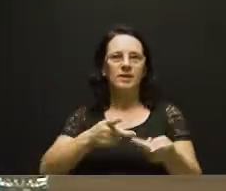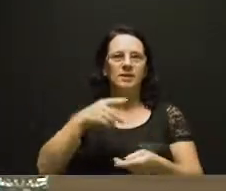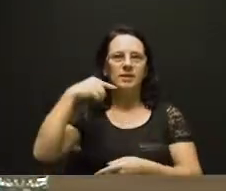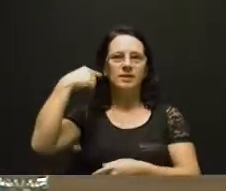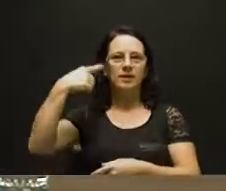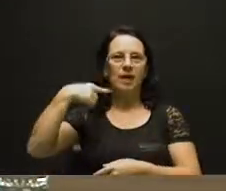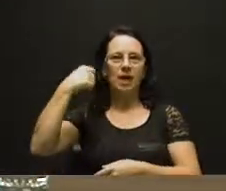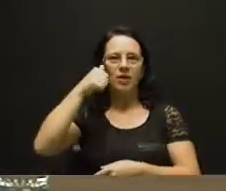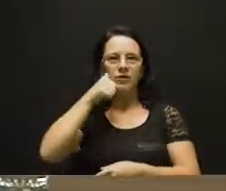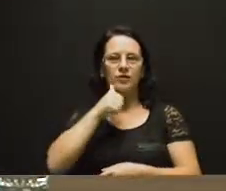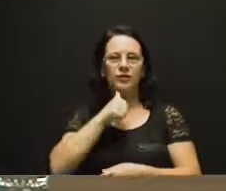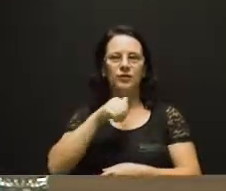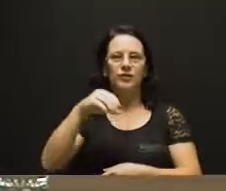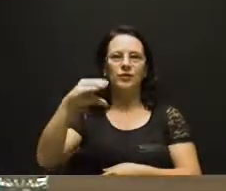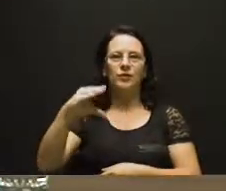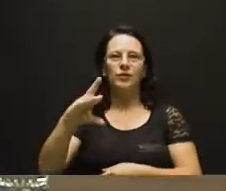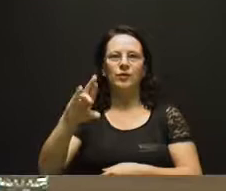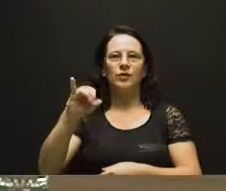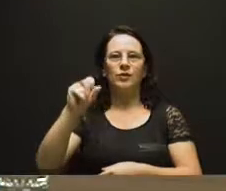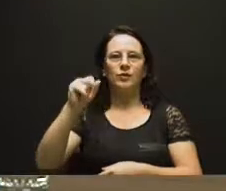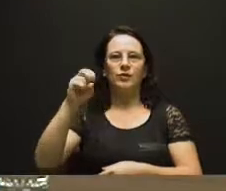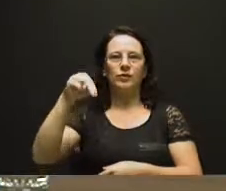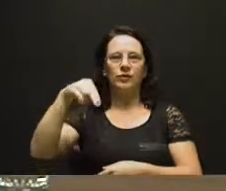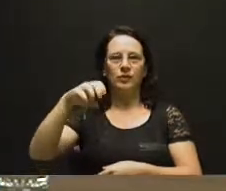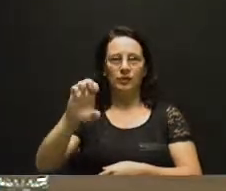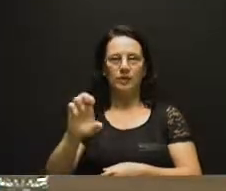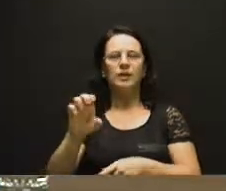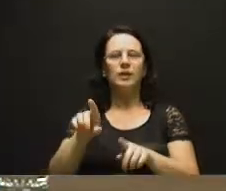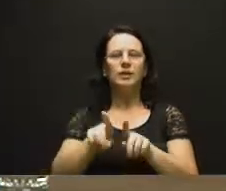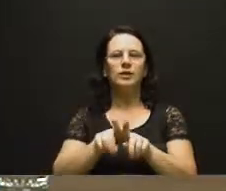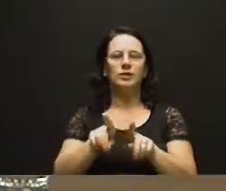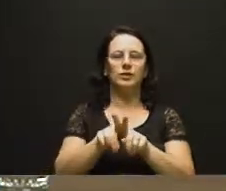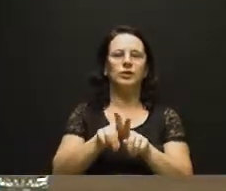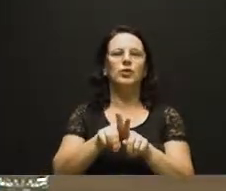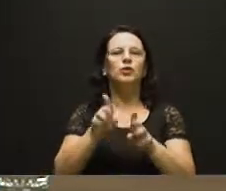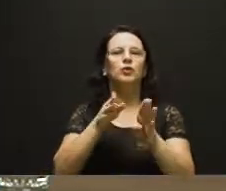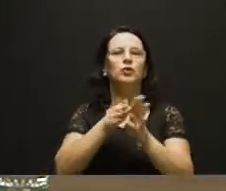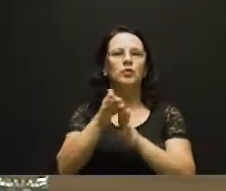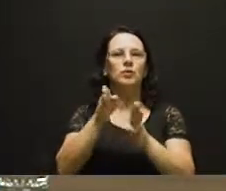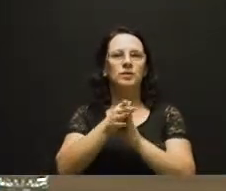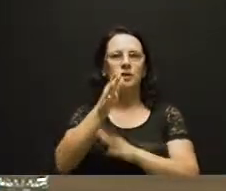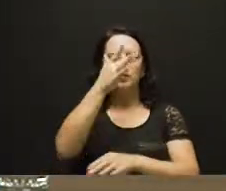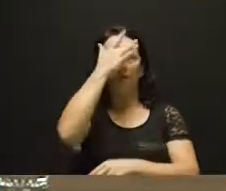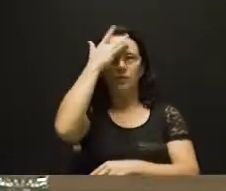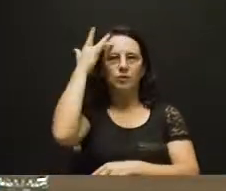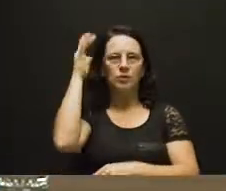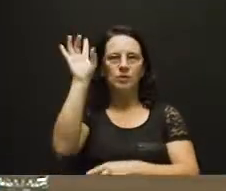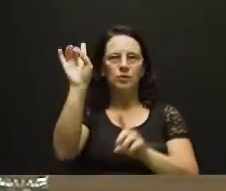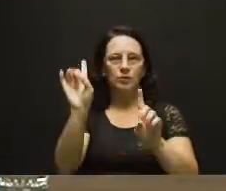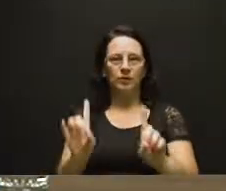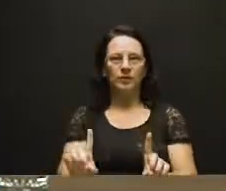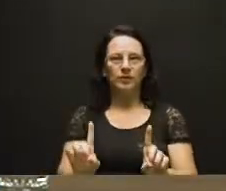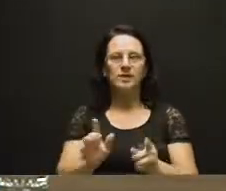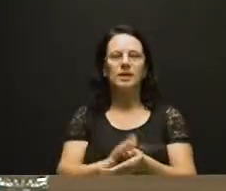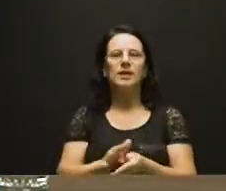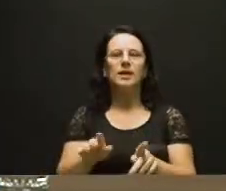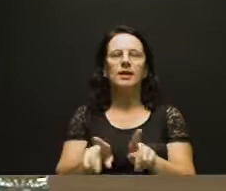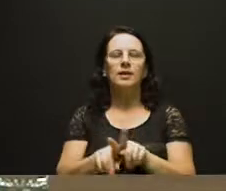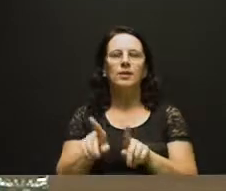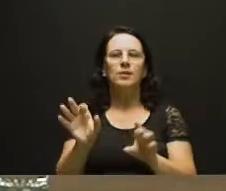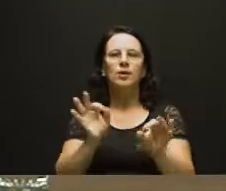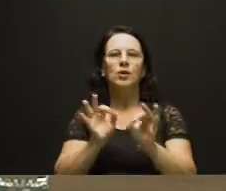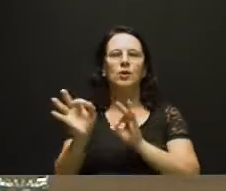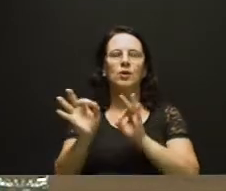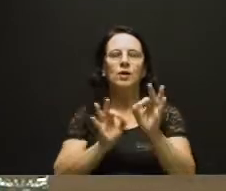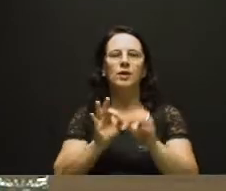samary vice-presidente do condefi santos conselho dos direitos de pessoas com deficiência e também organização